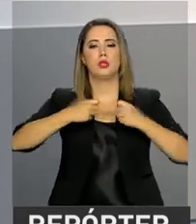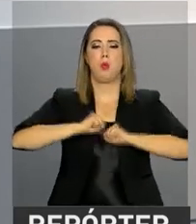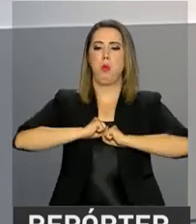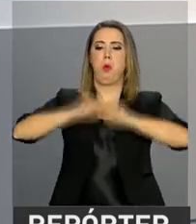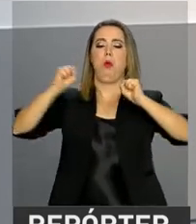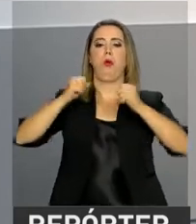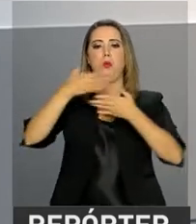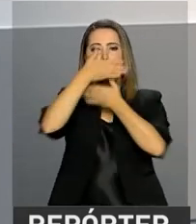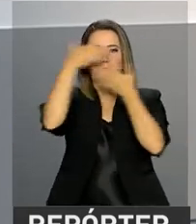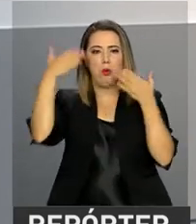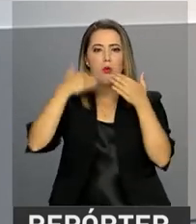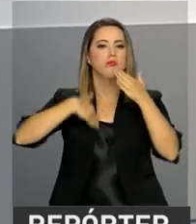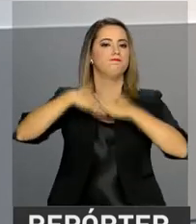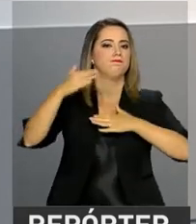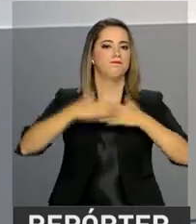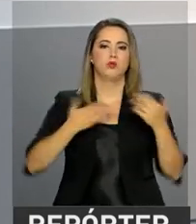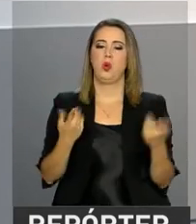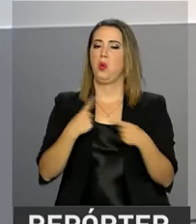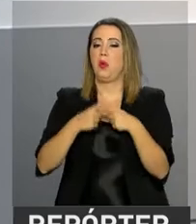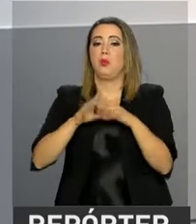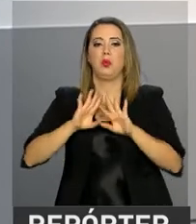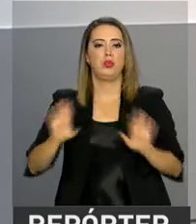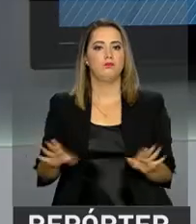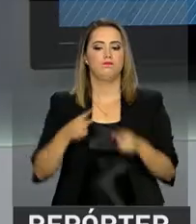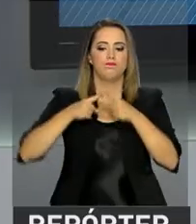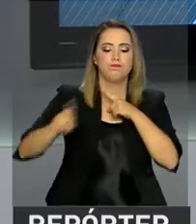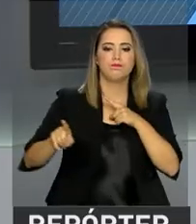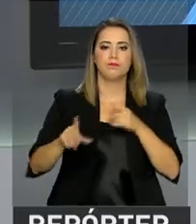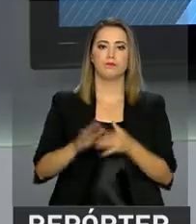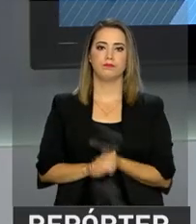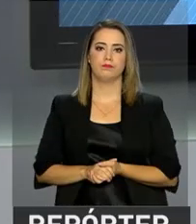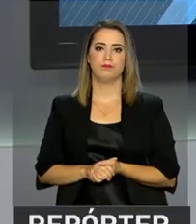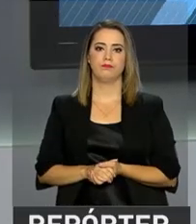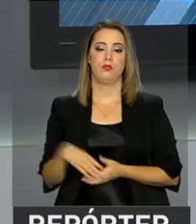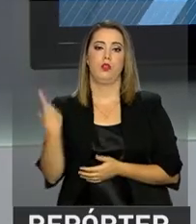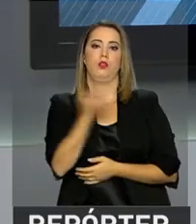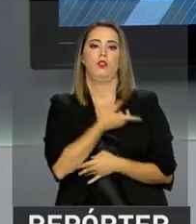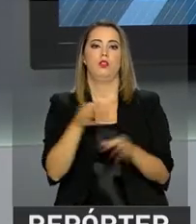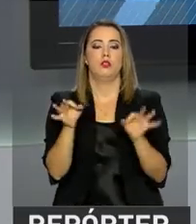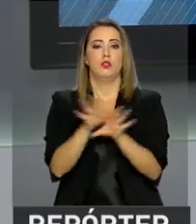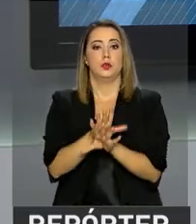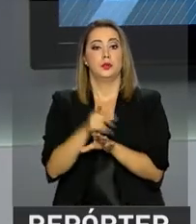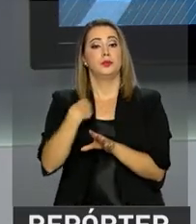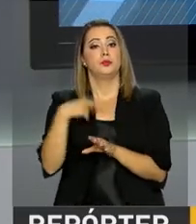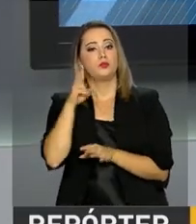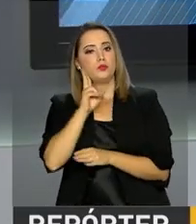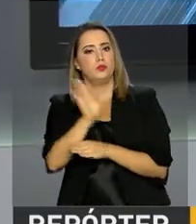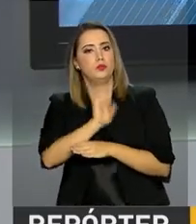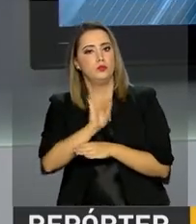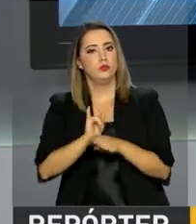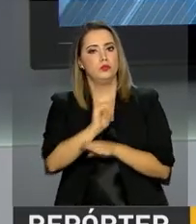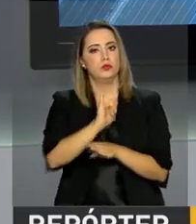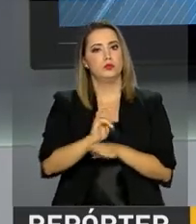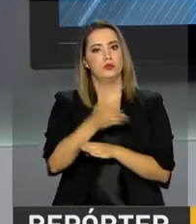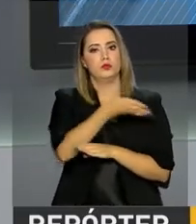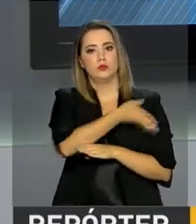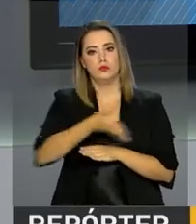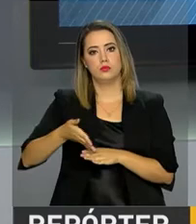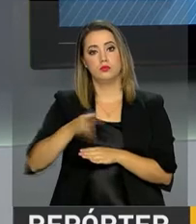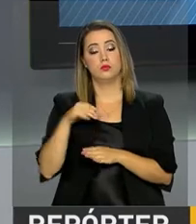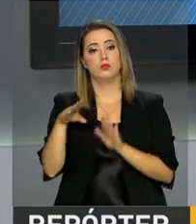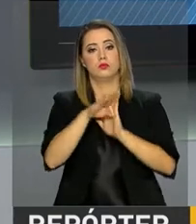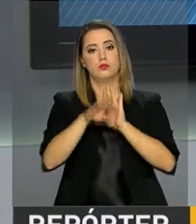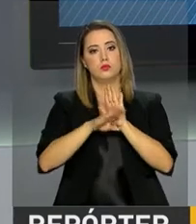terrorismo independente de sua motivação nós ficamos por aqui você pode rever as reportagens no youtube e